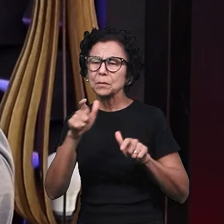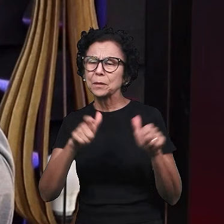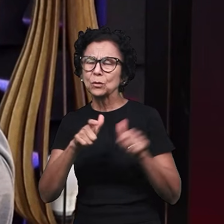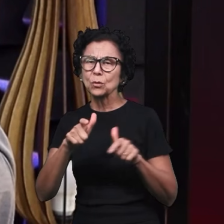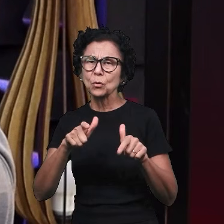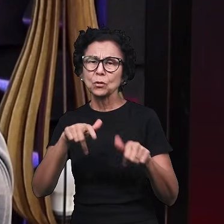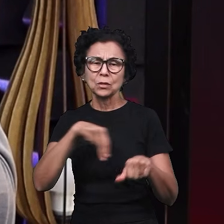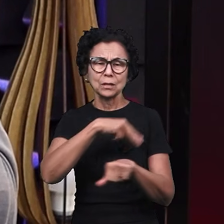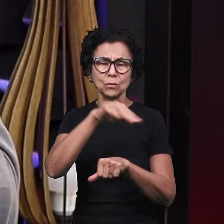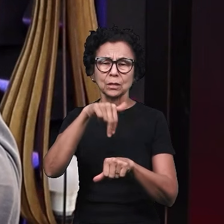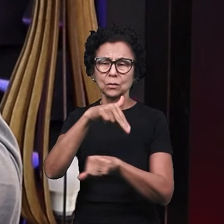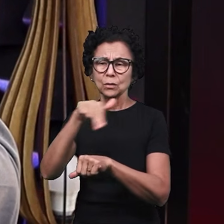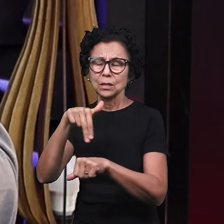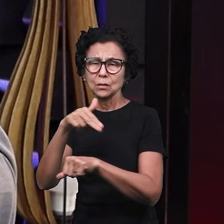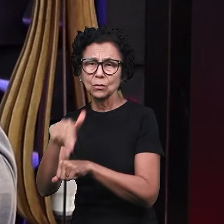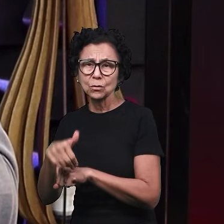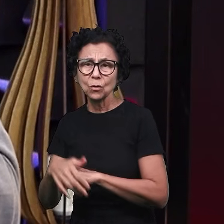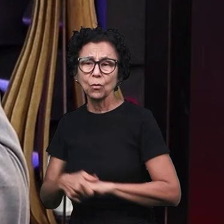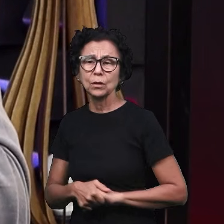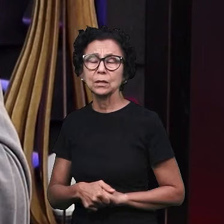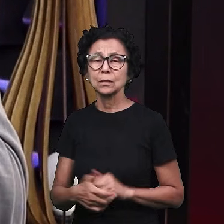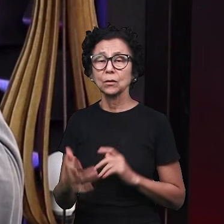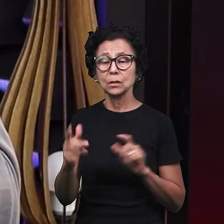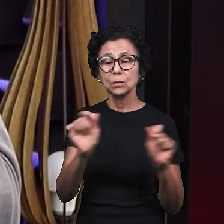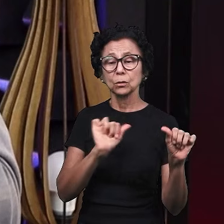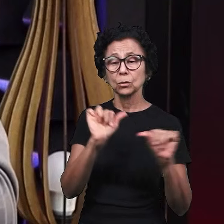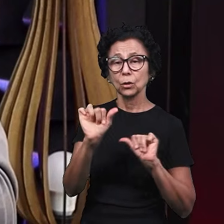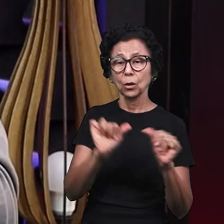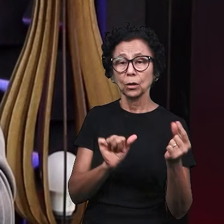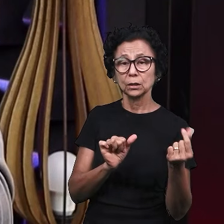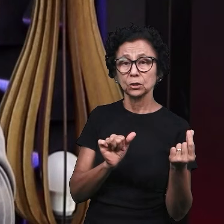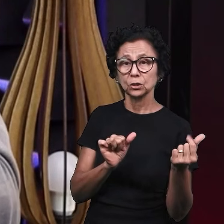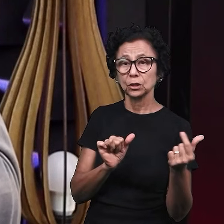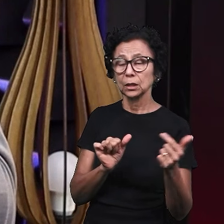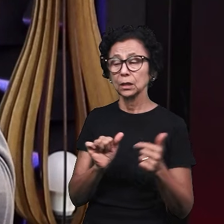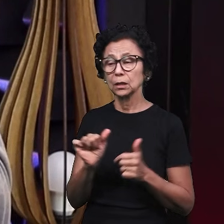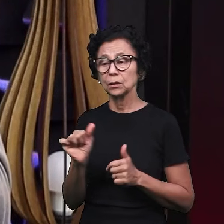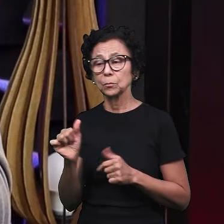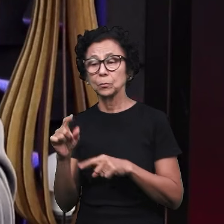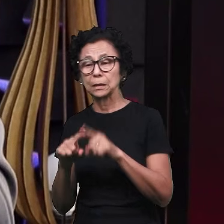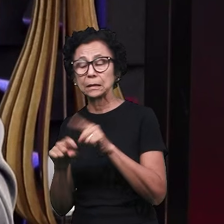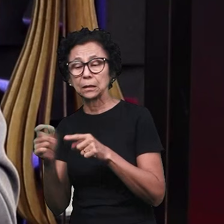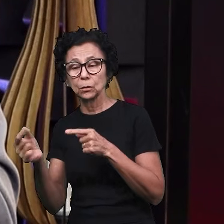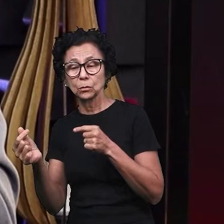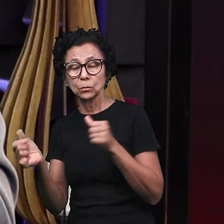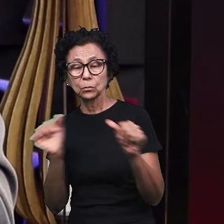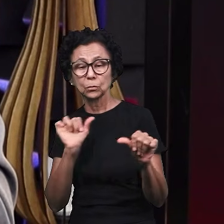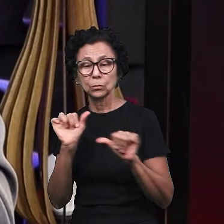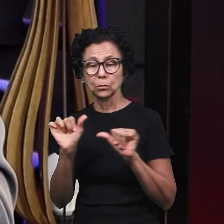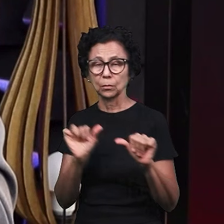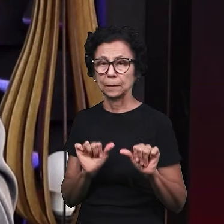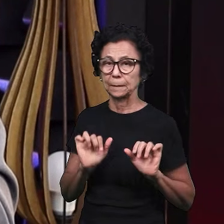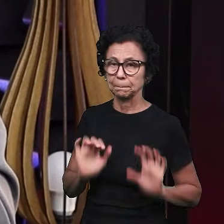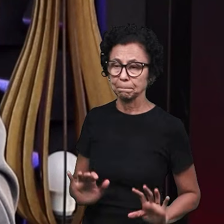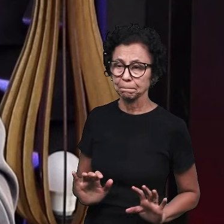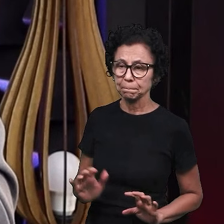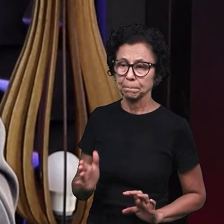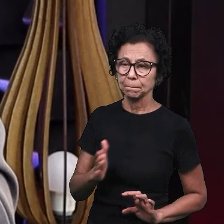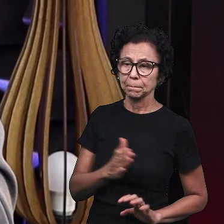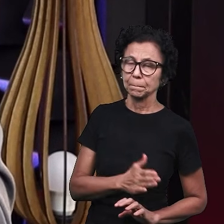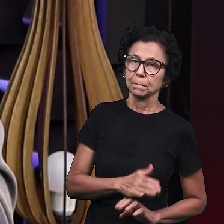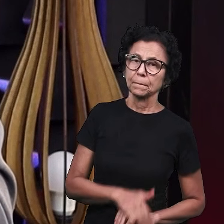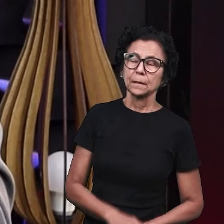muitas nações, então haviam muitas moedas circulando, então se precisava fazer essa troca, esse câmbio, né? Mas o que